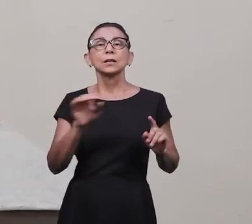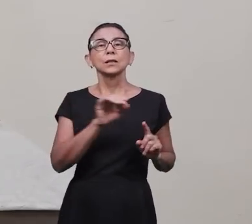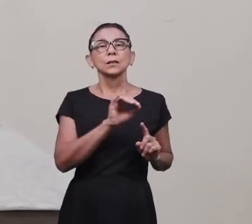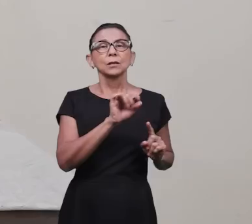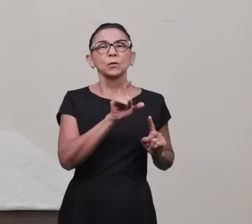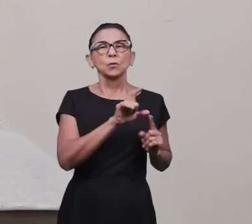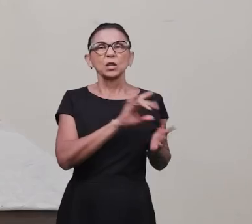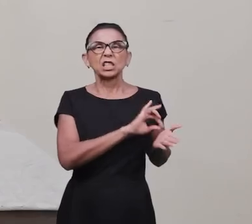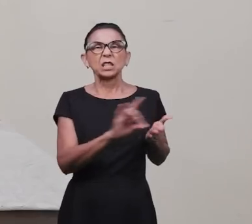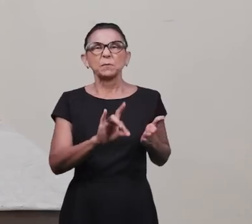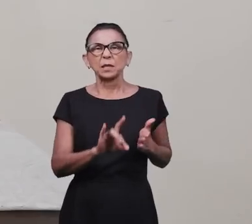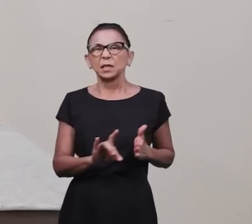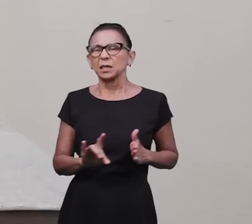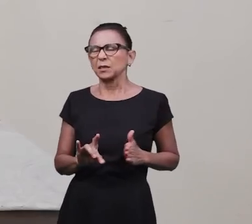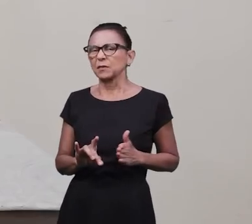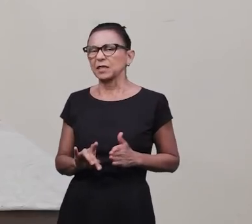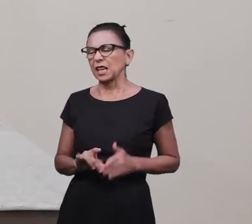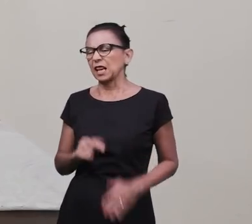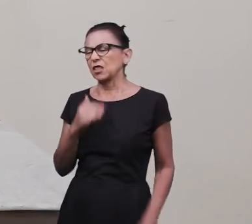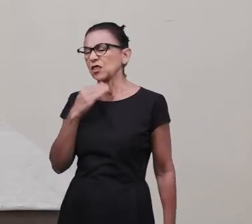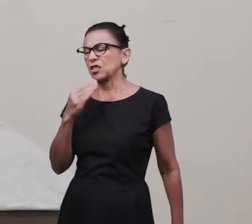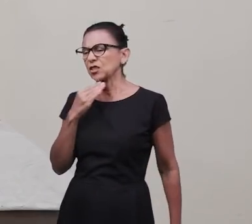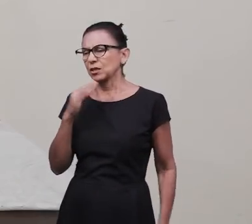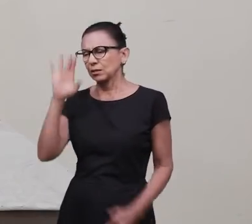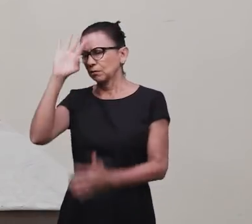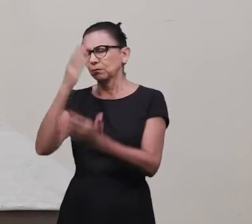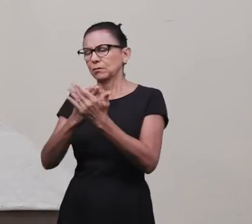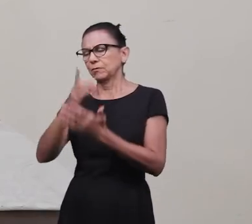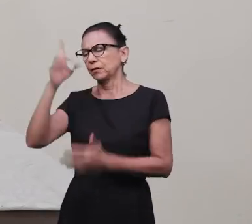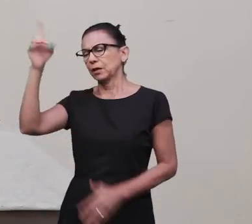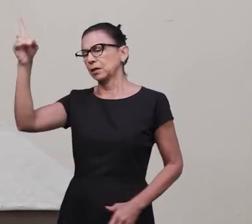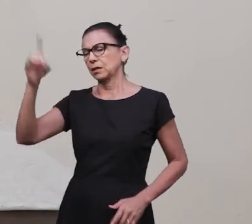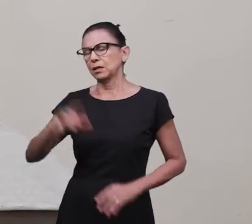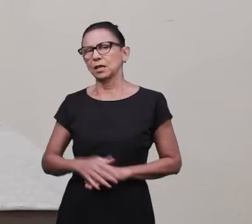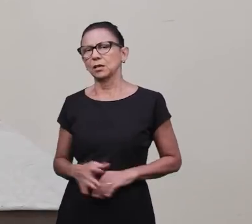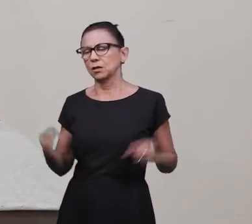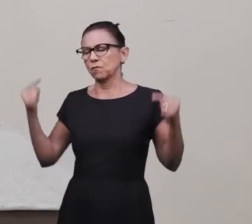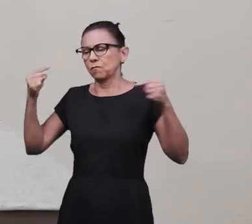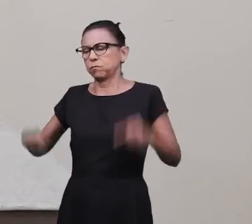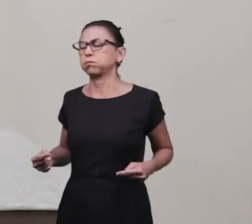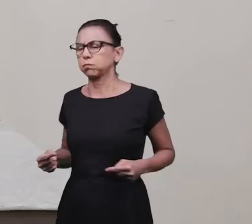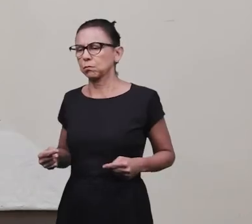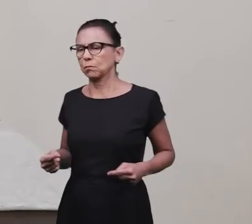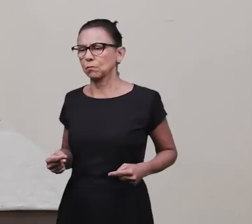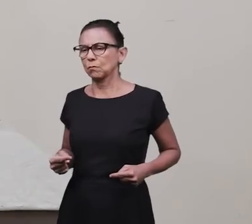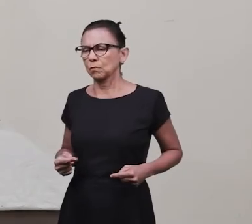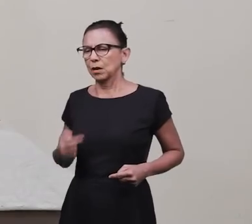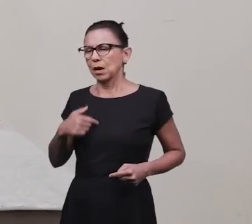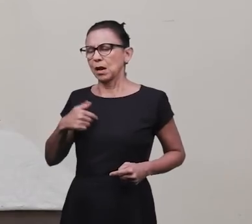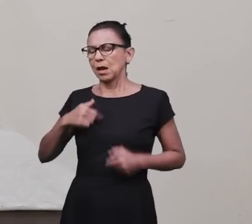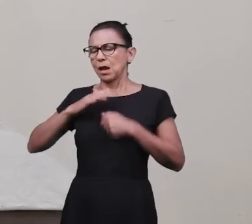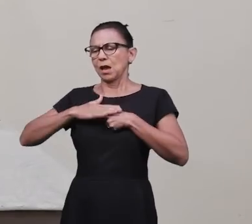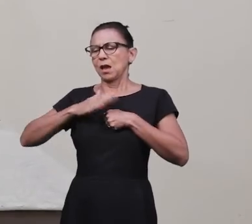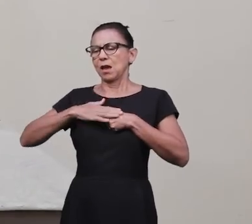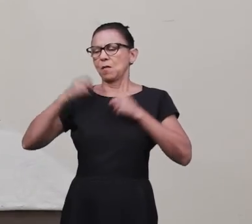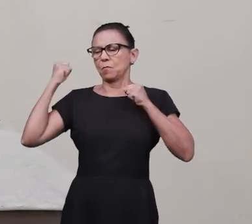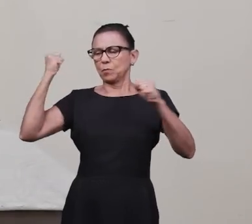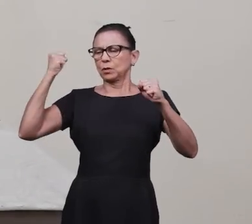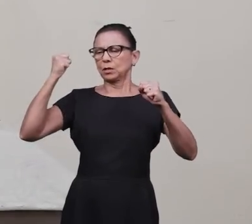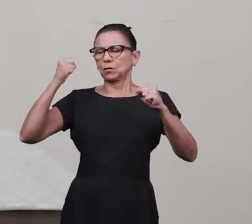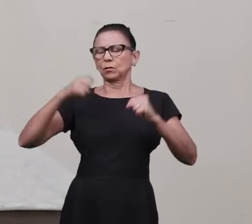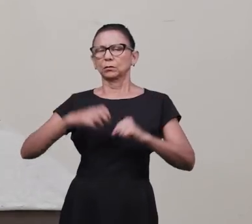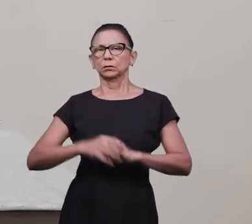assim, não vai ser assim, não adianta você confiar em Deus, porque eu vou me opor e não há quem possa impedir.